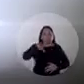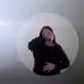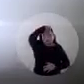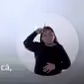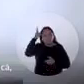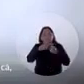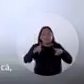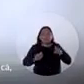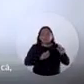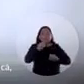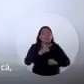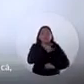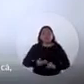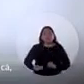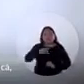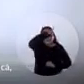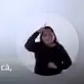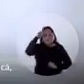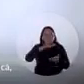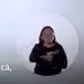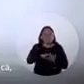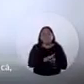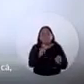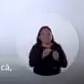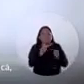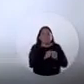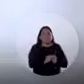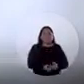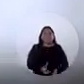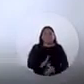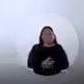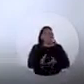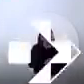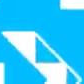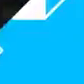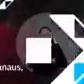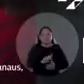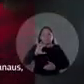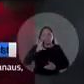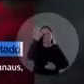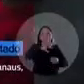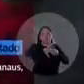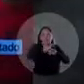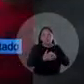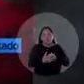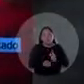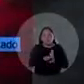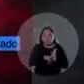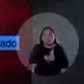do município. Mas o que o governo e a prefeitura fizeram de lá para cá foi muito pouco. Os casos de covid